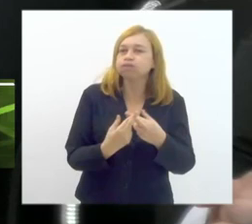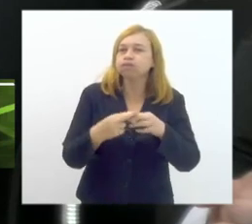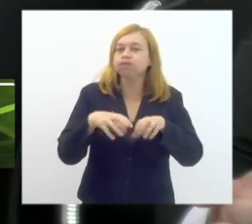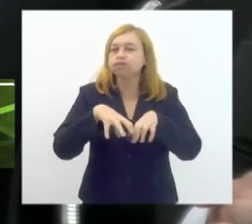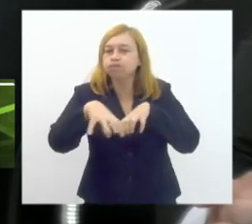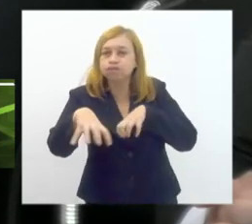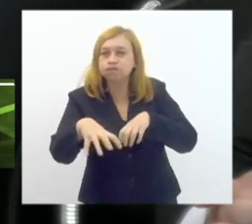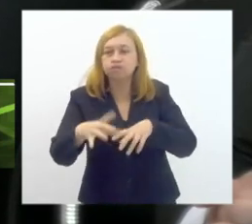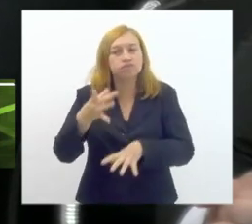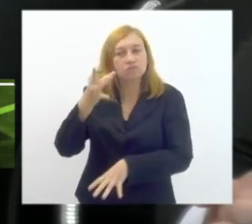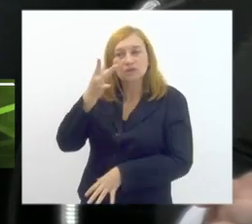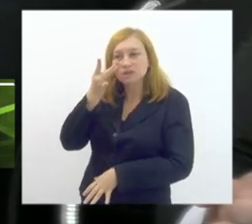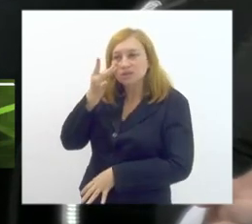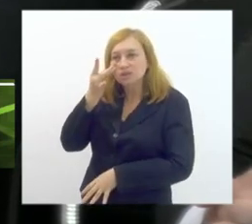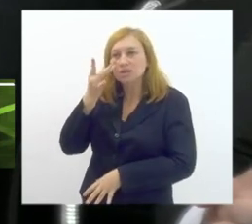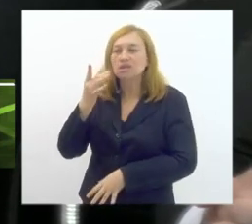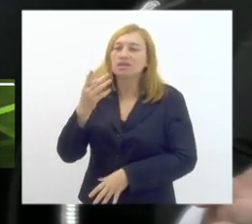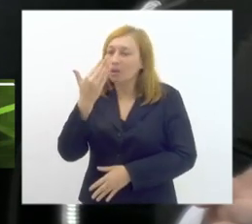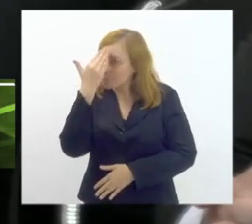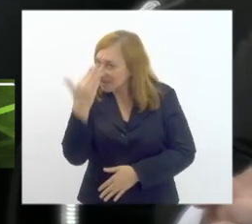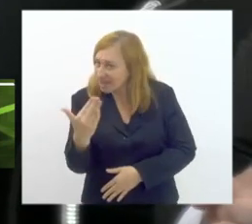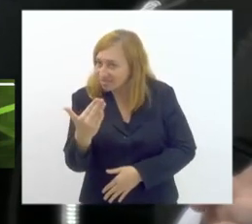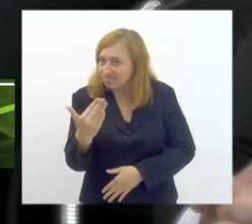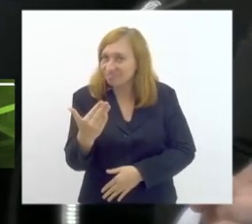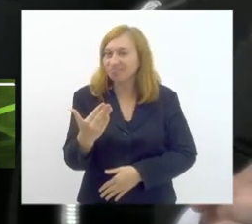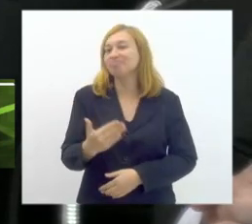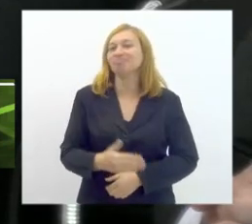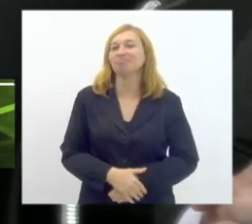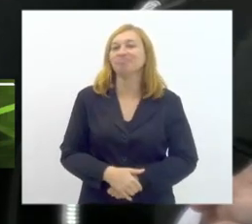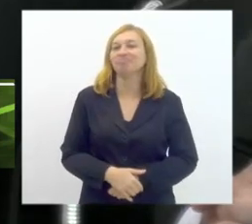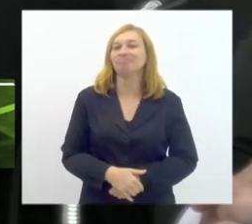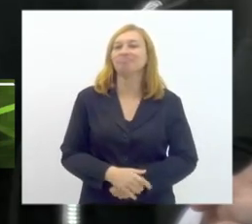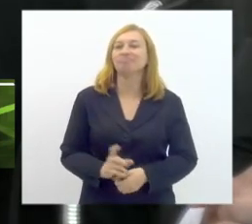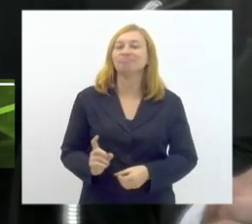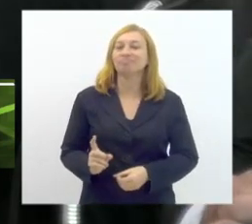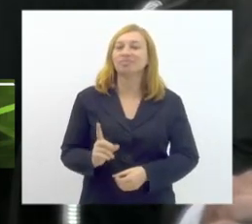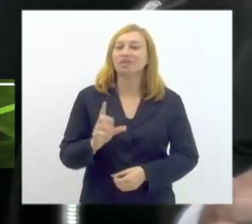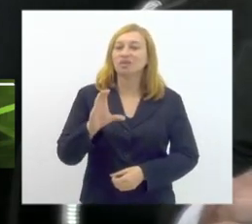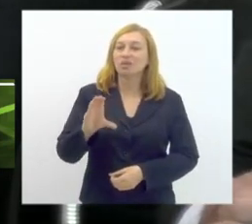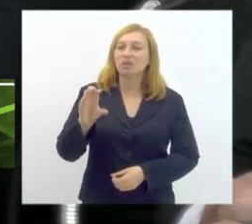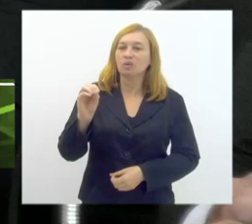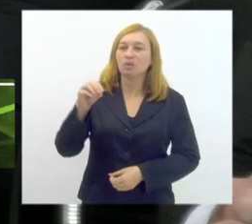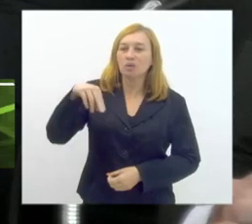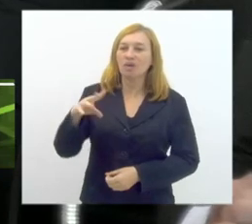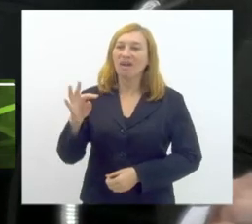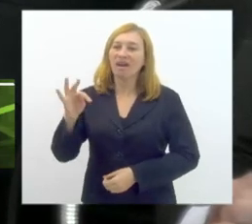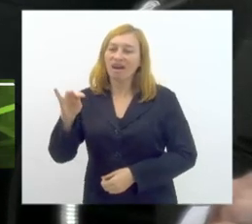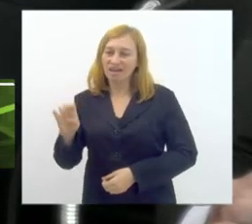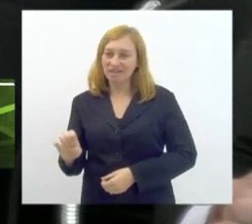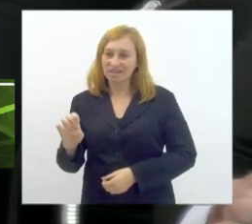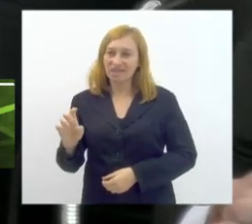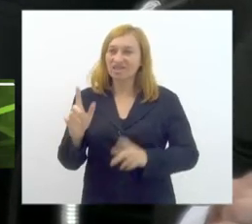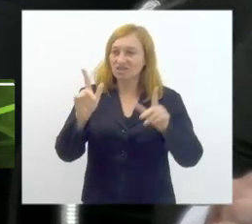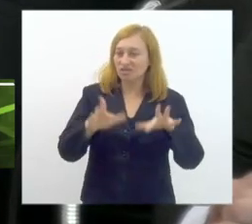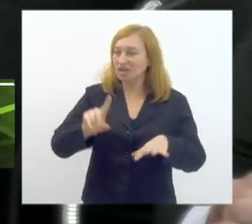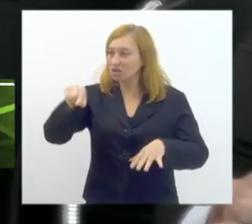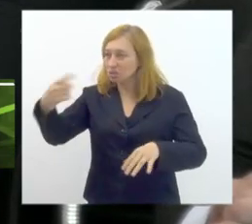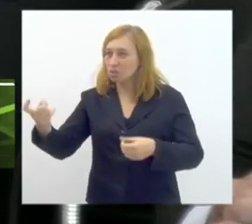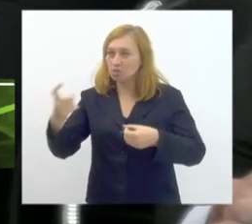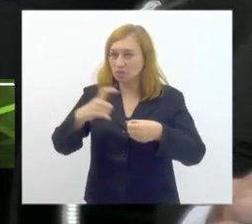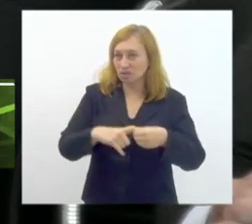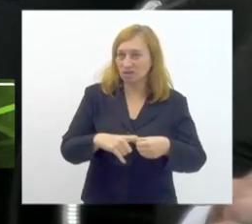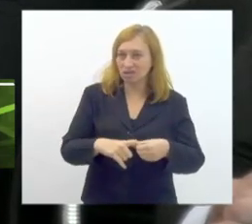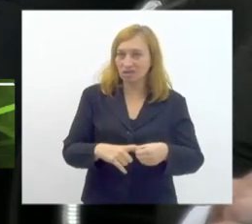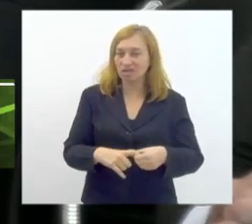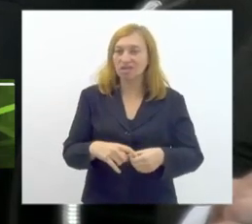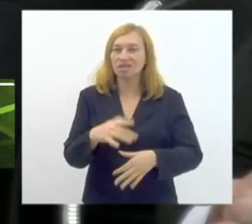reunião presencial. Muito obrigado. Porque o Conleste, diferente da maioria dos consórcios aqui, que são